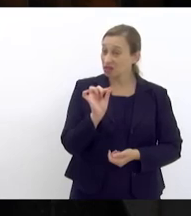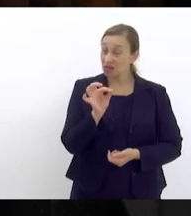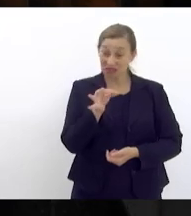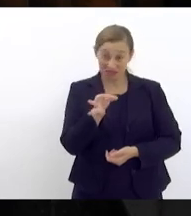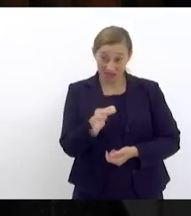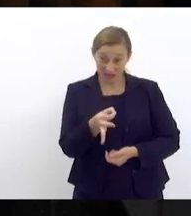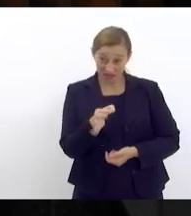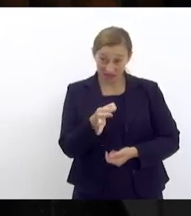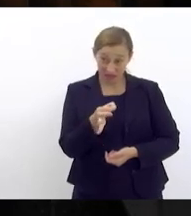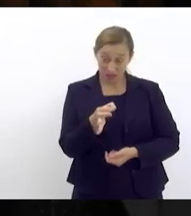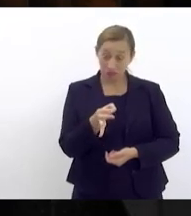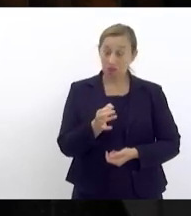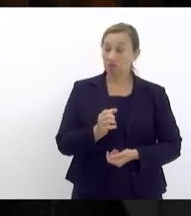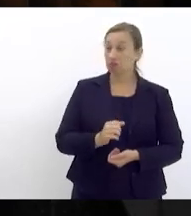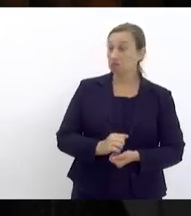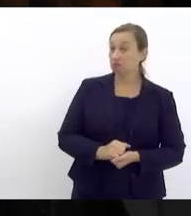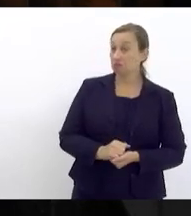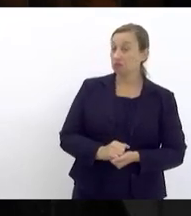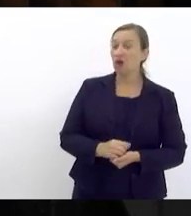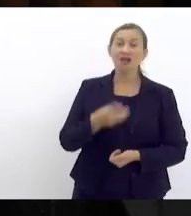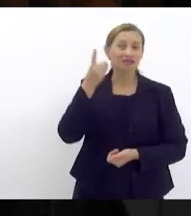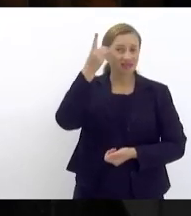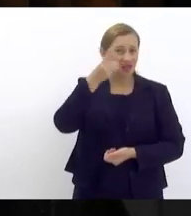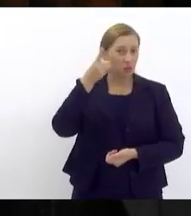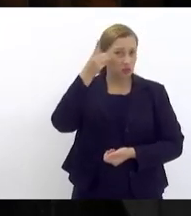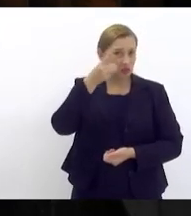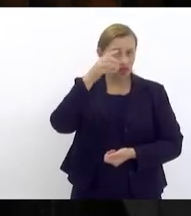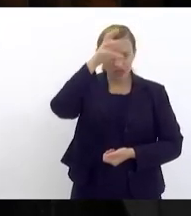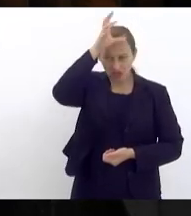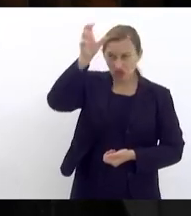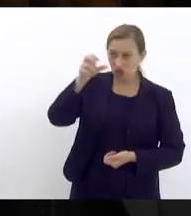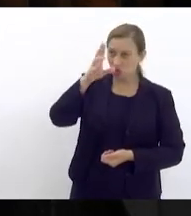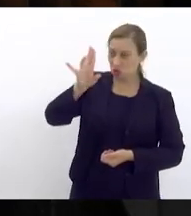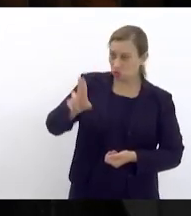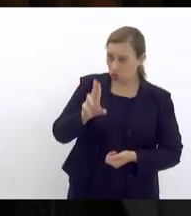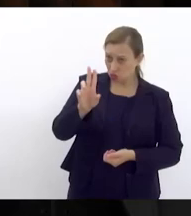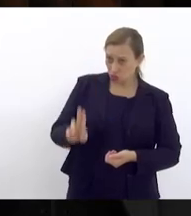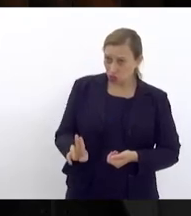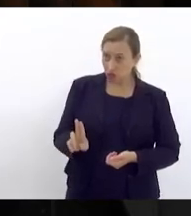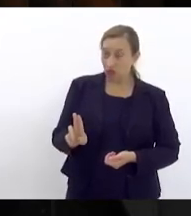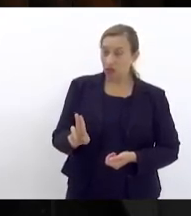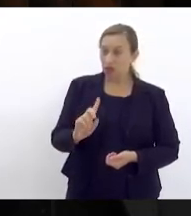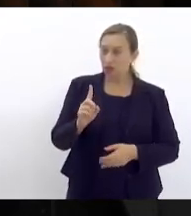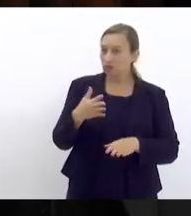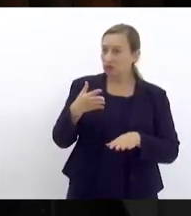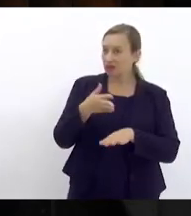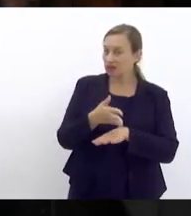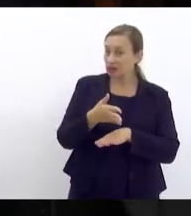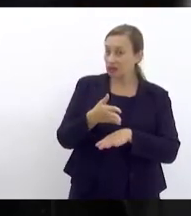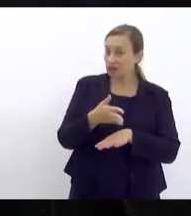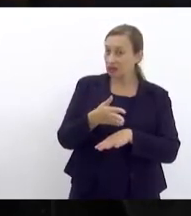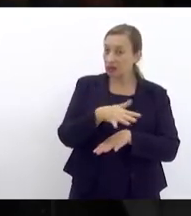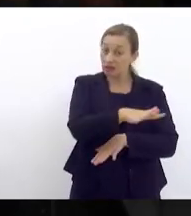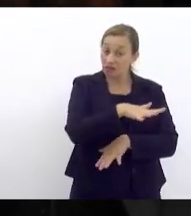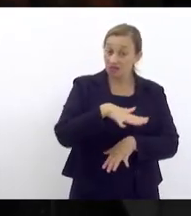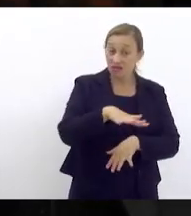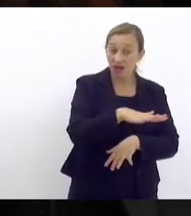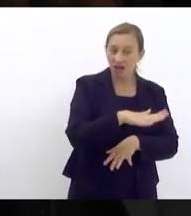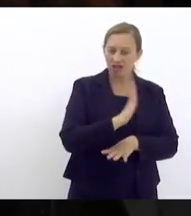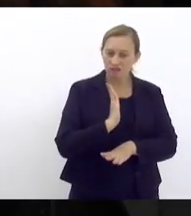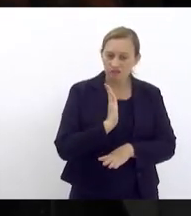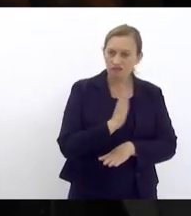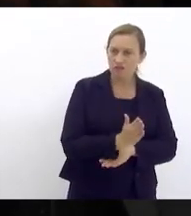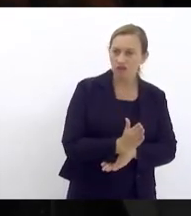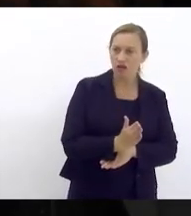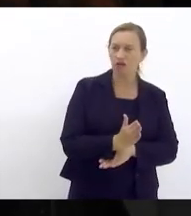correta deputada tia Ju não tá entrando nesse mérito diretamente